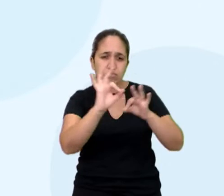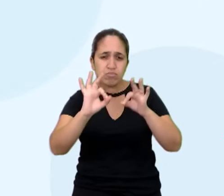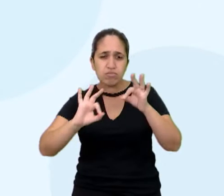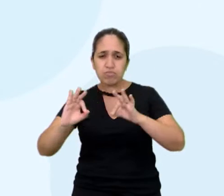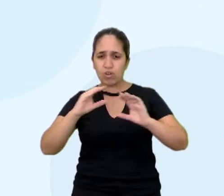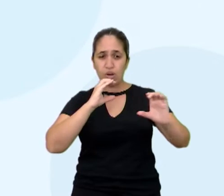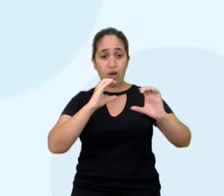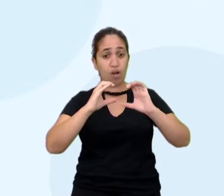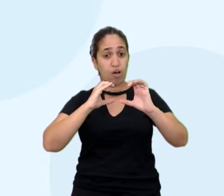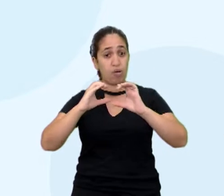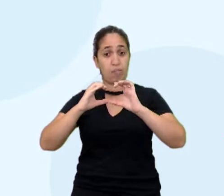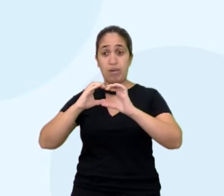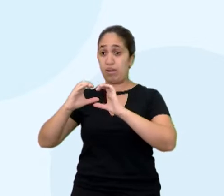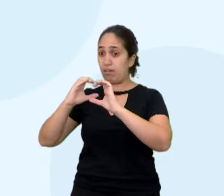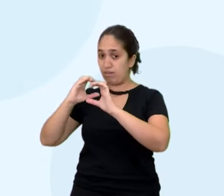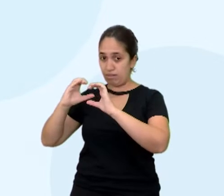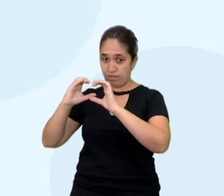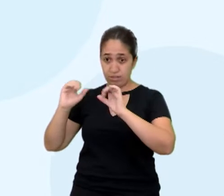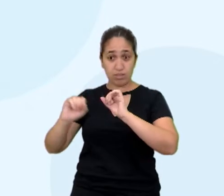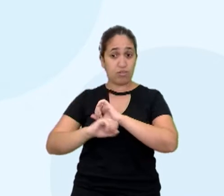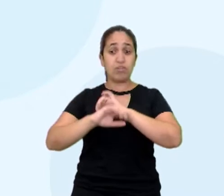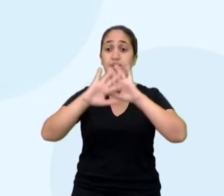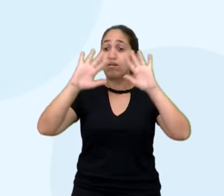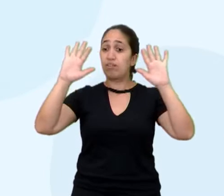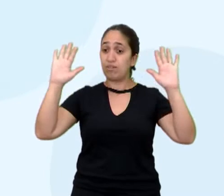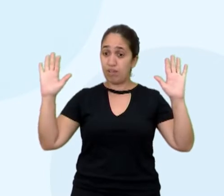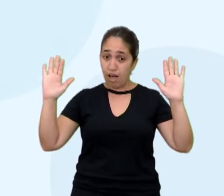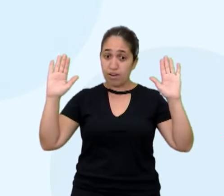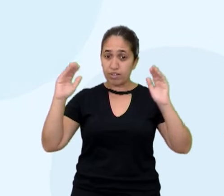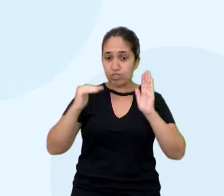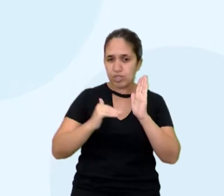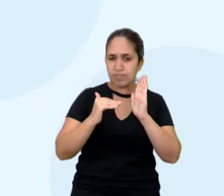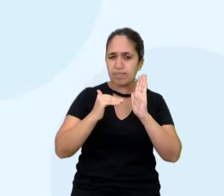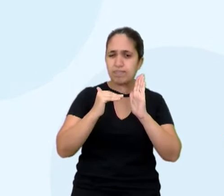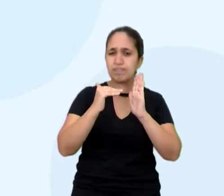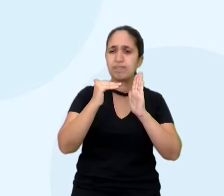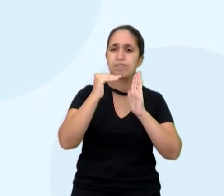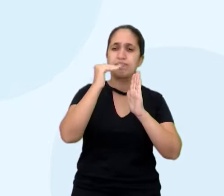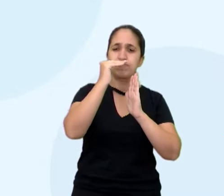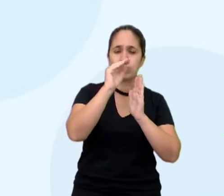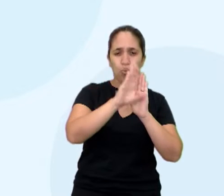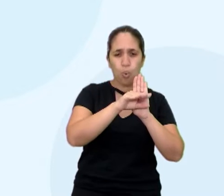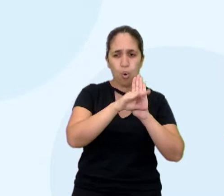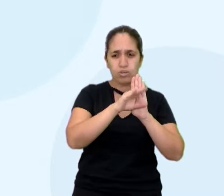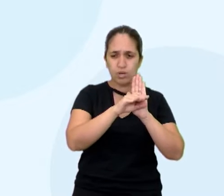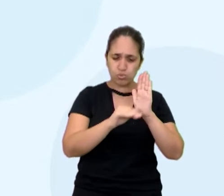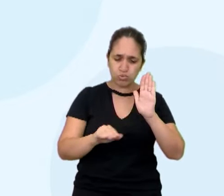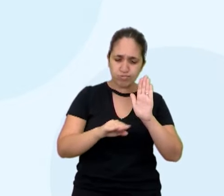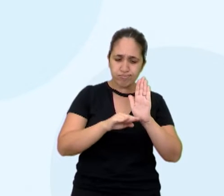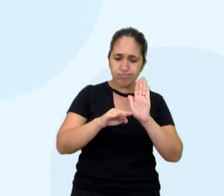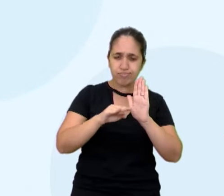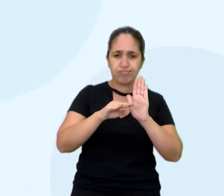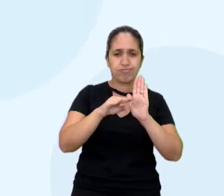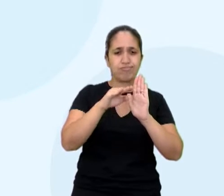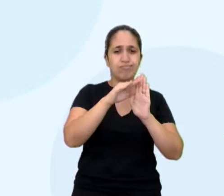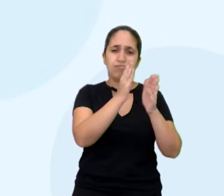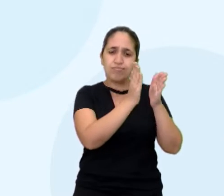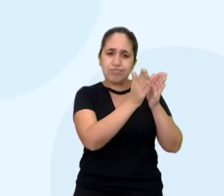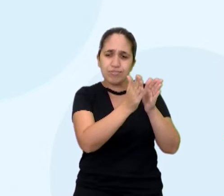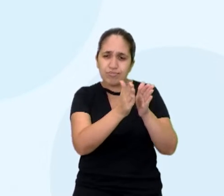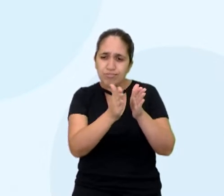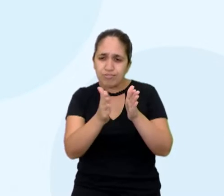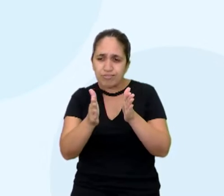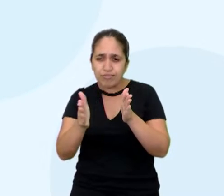comunicação e principalmente uma comunicação clara, de hierarquização, ou seja, desses conteúdos, colocar então